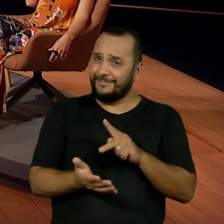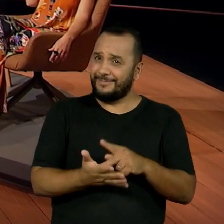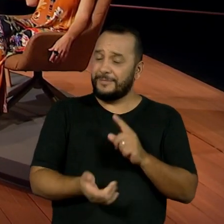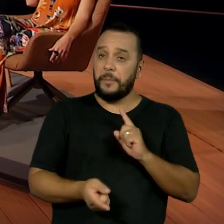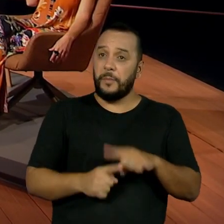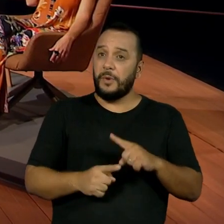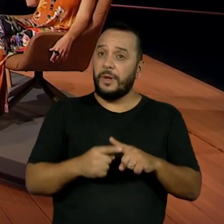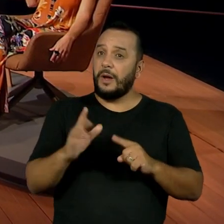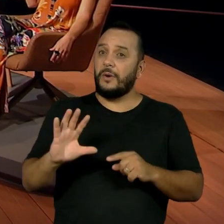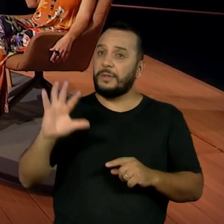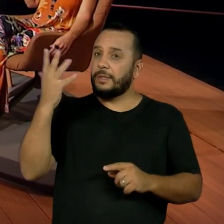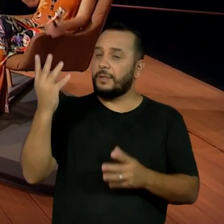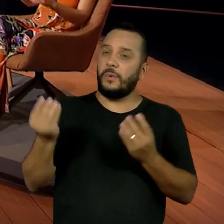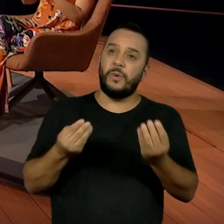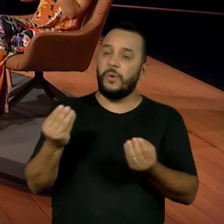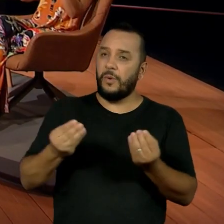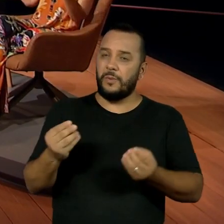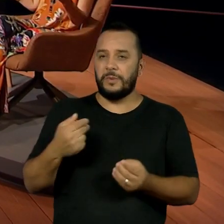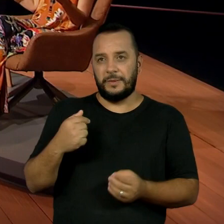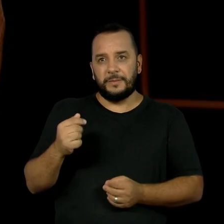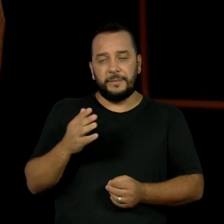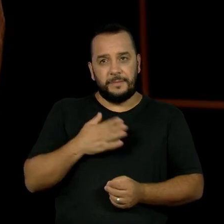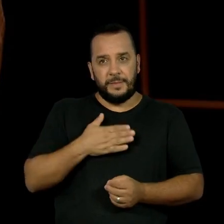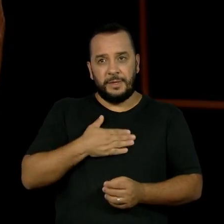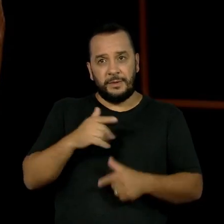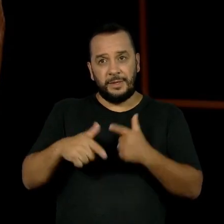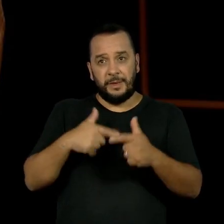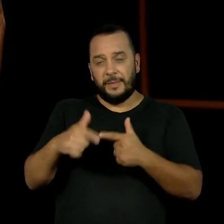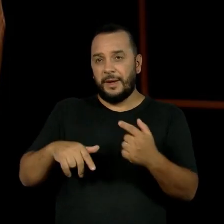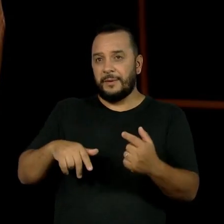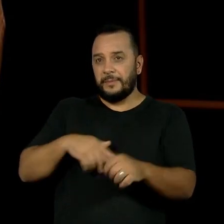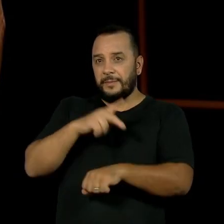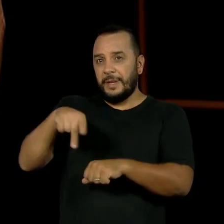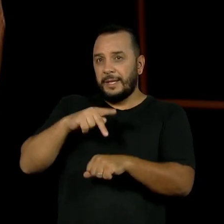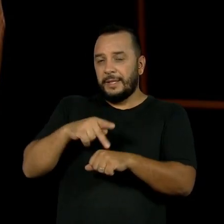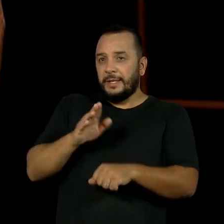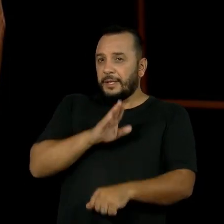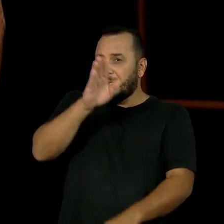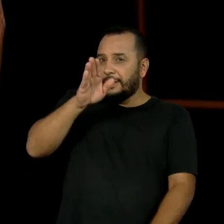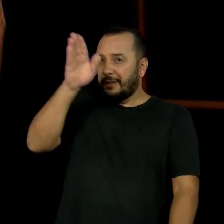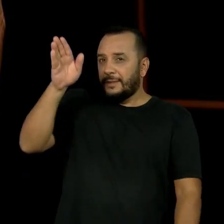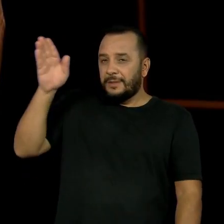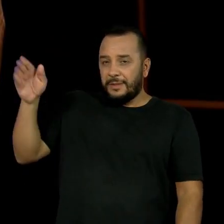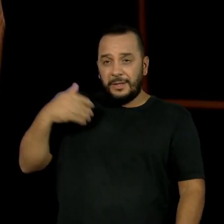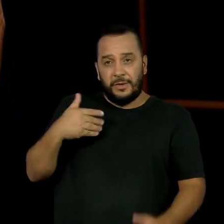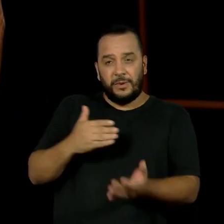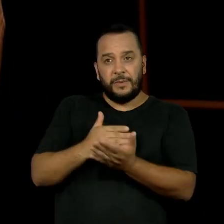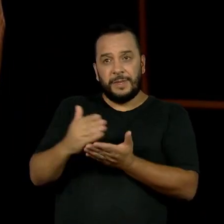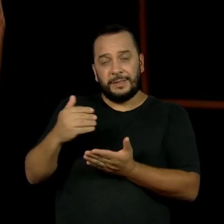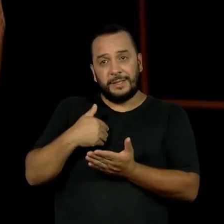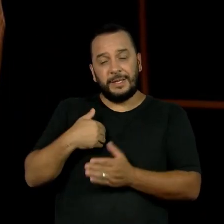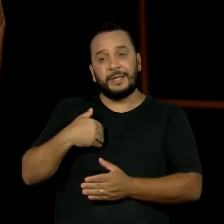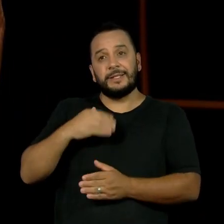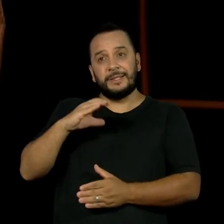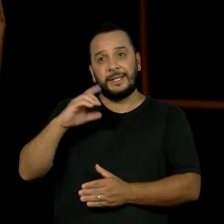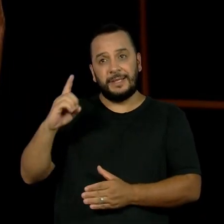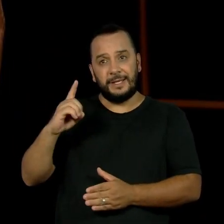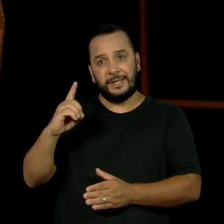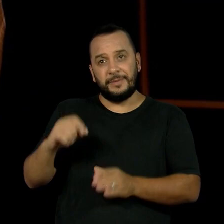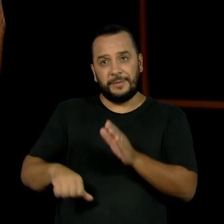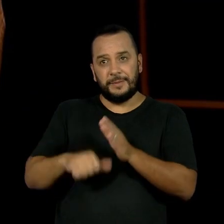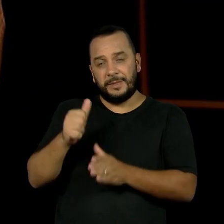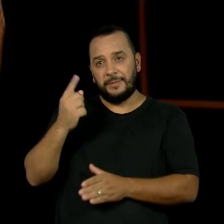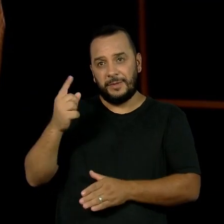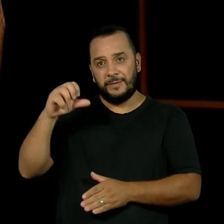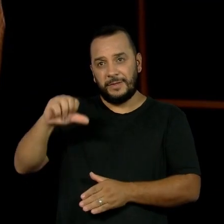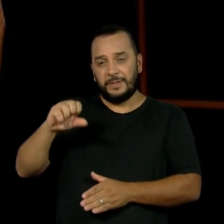assim, a minha carreira foi sempre muito internacional, né? Começou, eu gravei meu primeiro disco em 89, mas